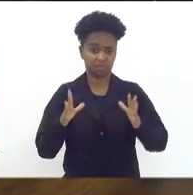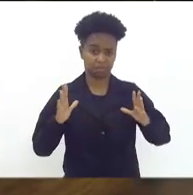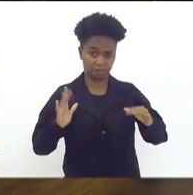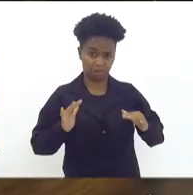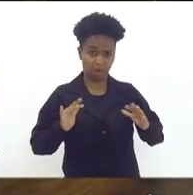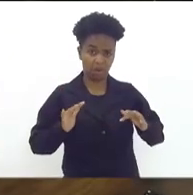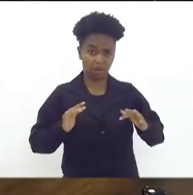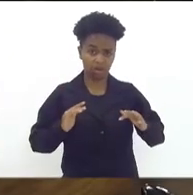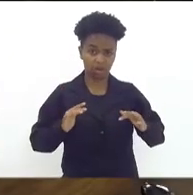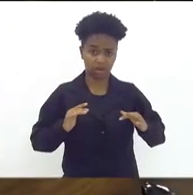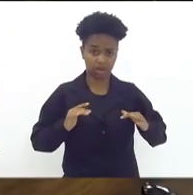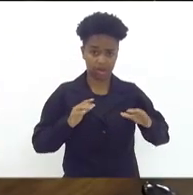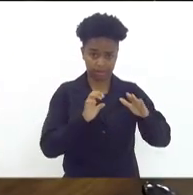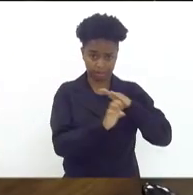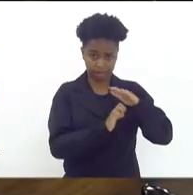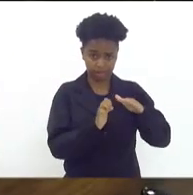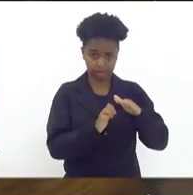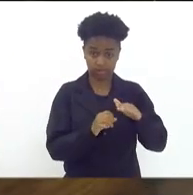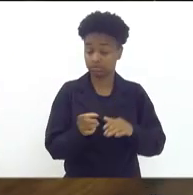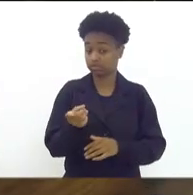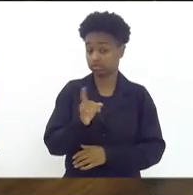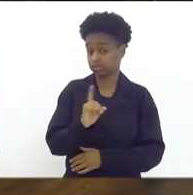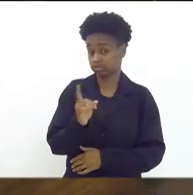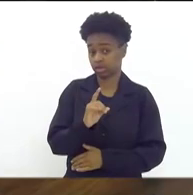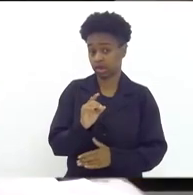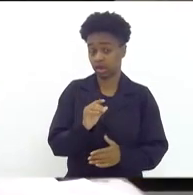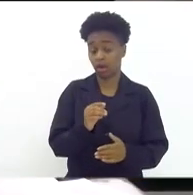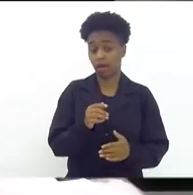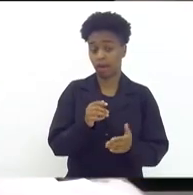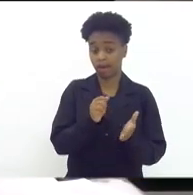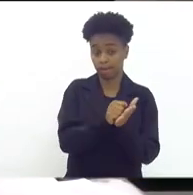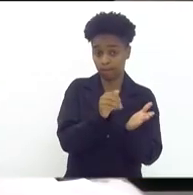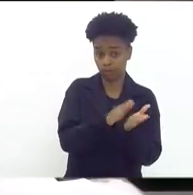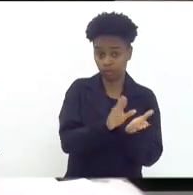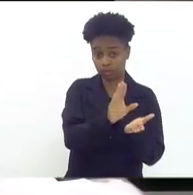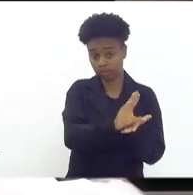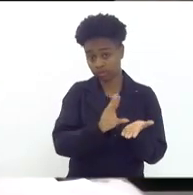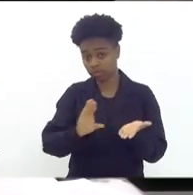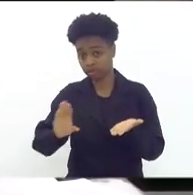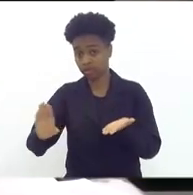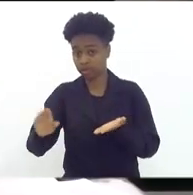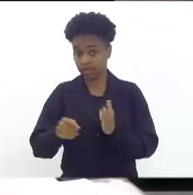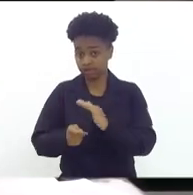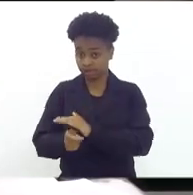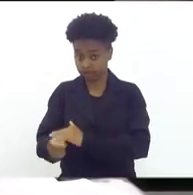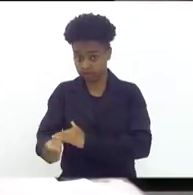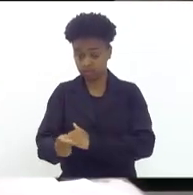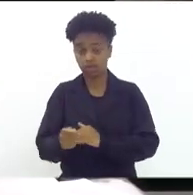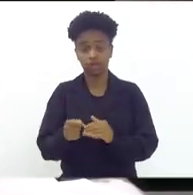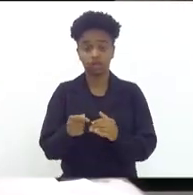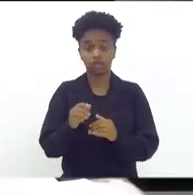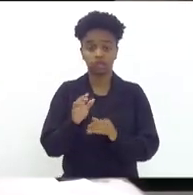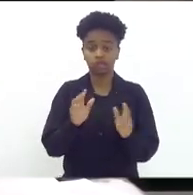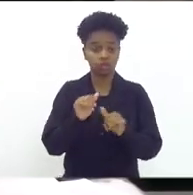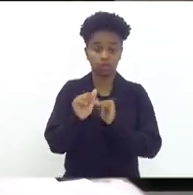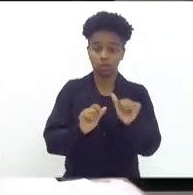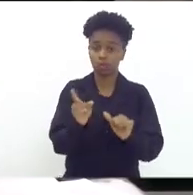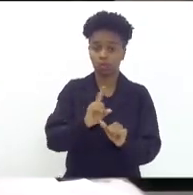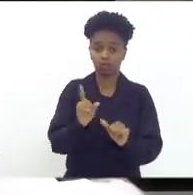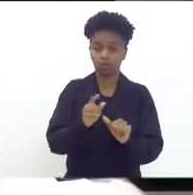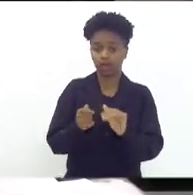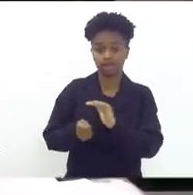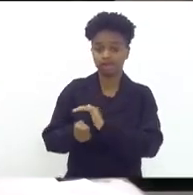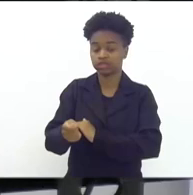detalhes excelência é a conversão de multa investimento na verdade ela não exclui os investimentos que estão previstos no contrato